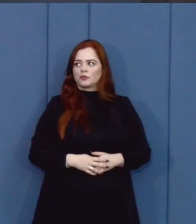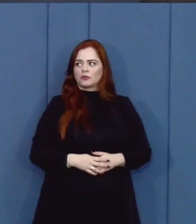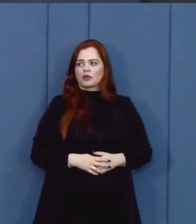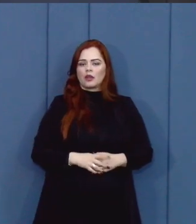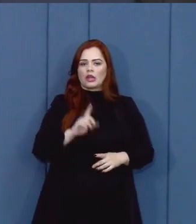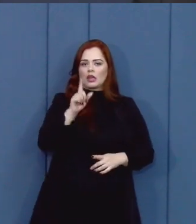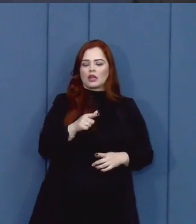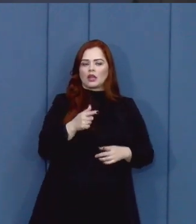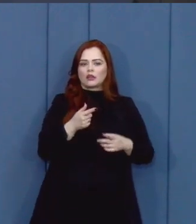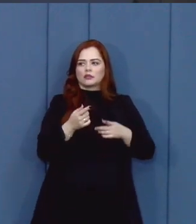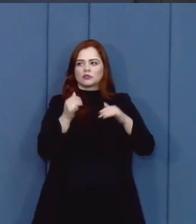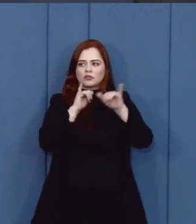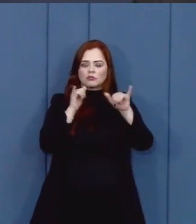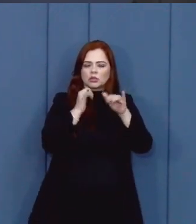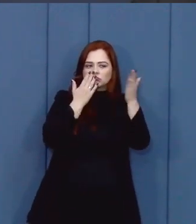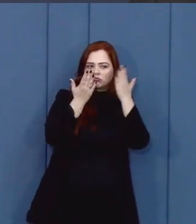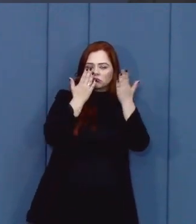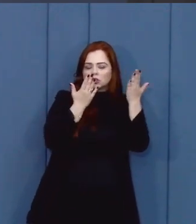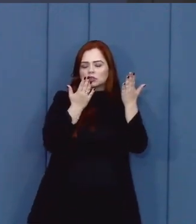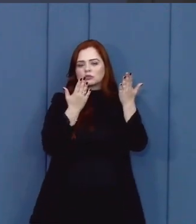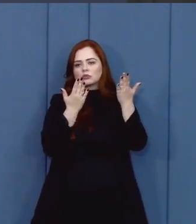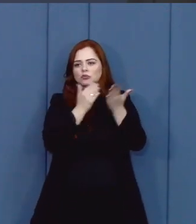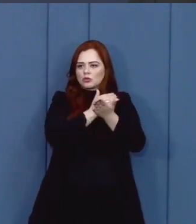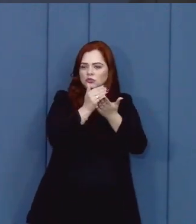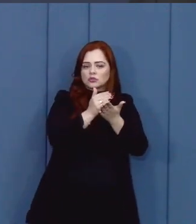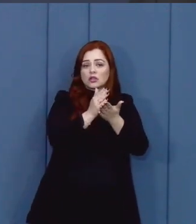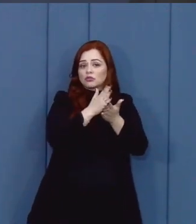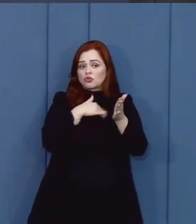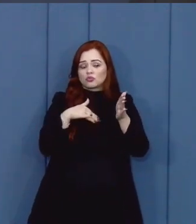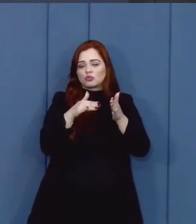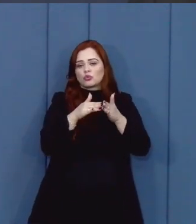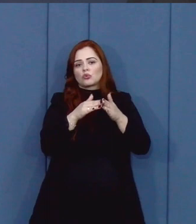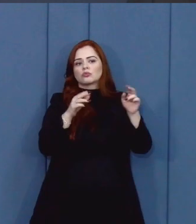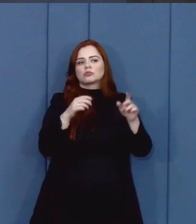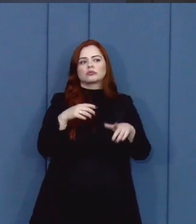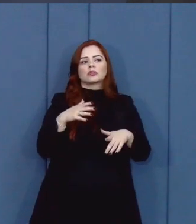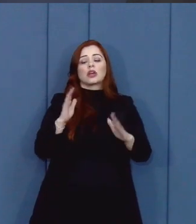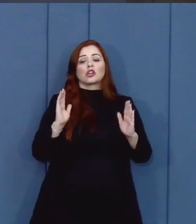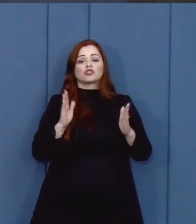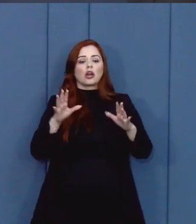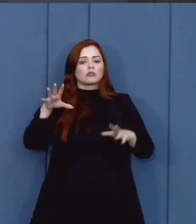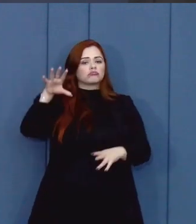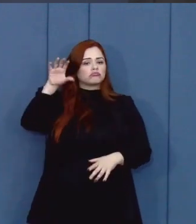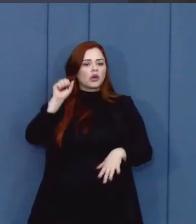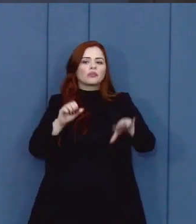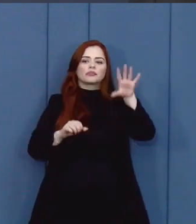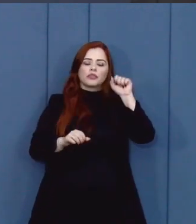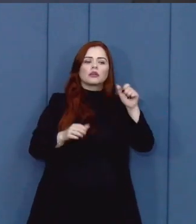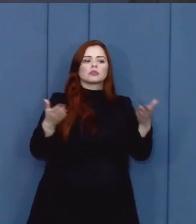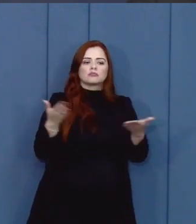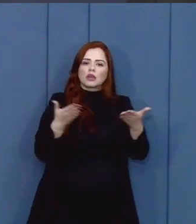comentar algumas reflexões a partir de todo o que hemos temos escutado nestes